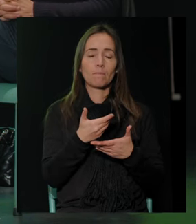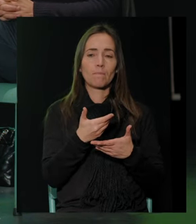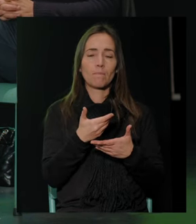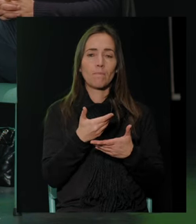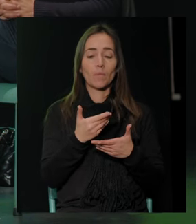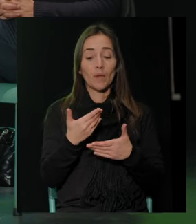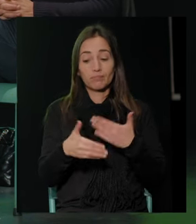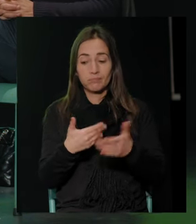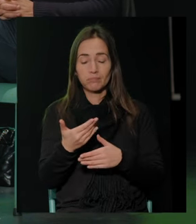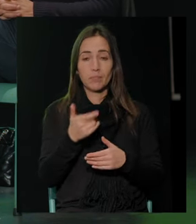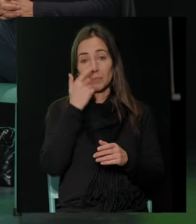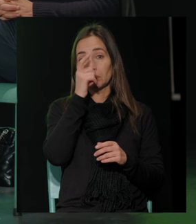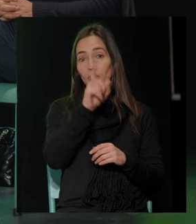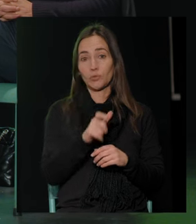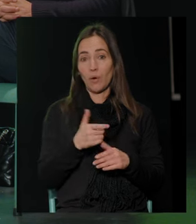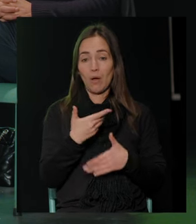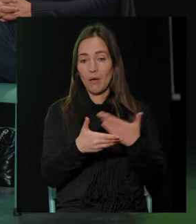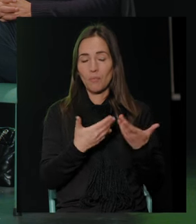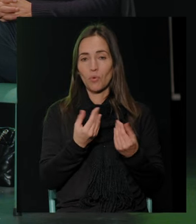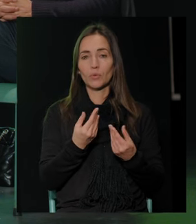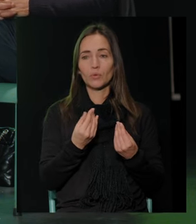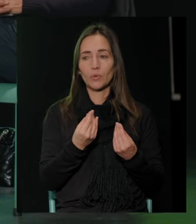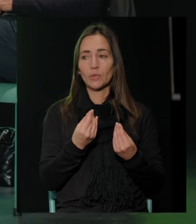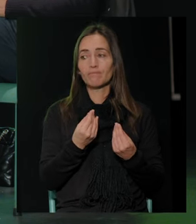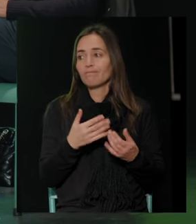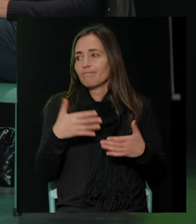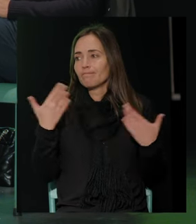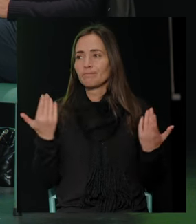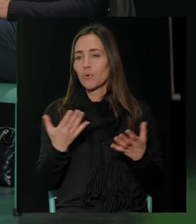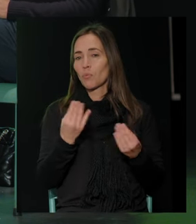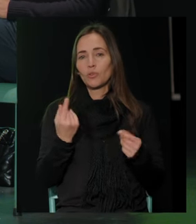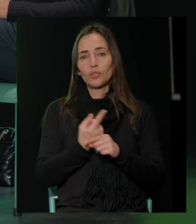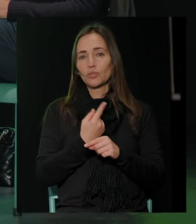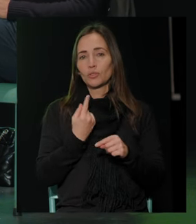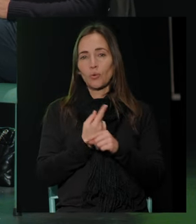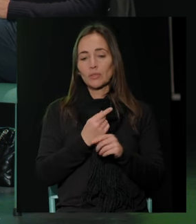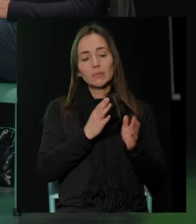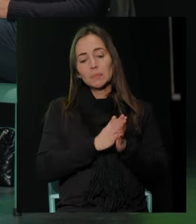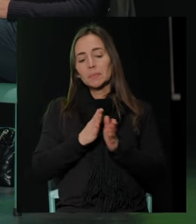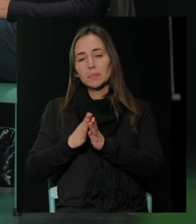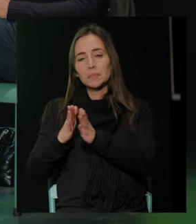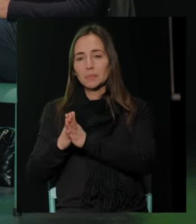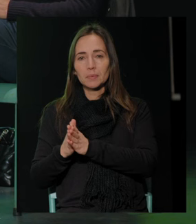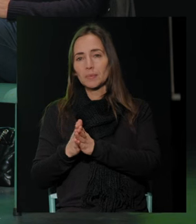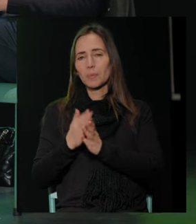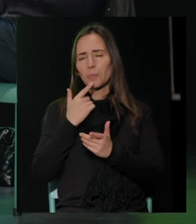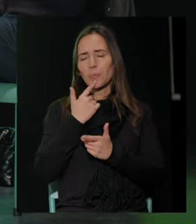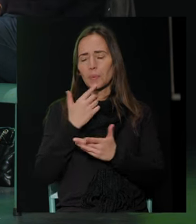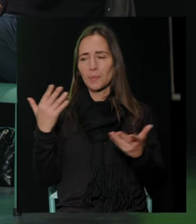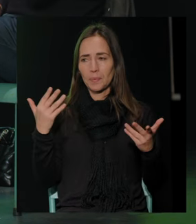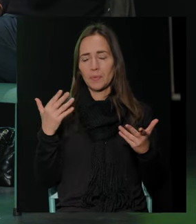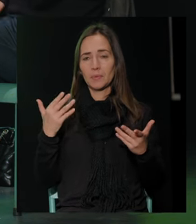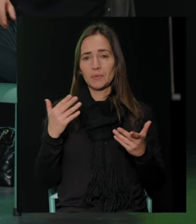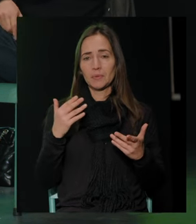com o processo e com a pessoa. Portanto, sei lá, há muitas coisas, é uma soma de tanta coisa. São